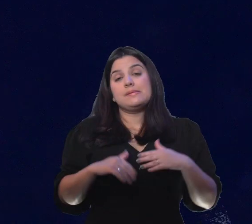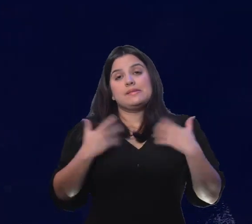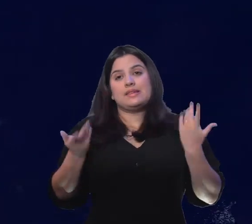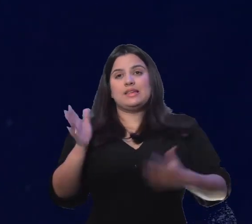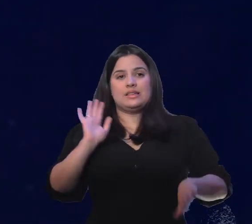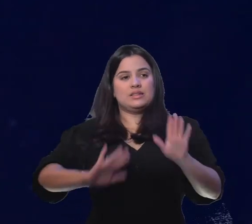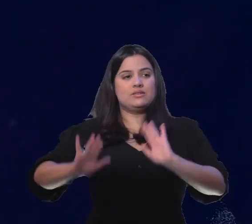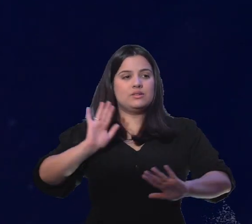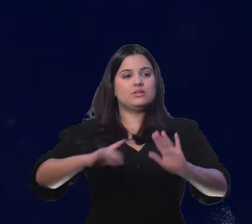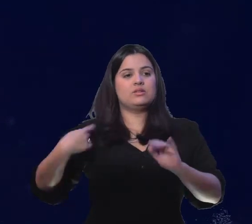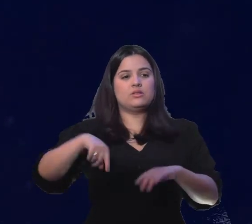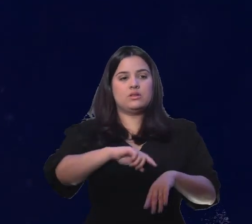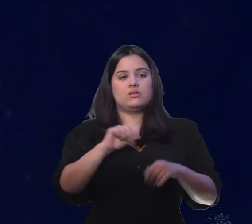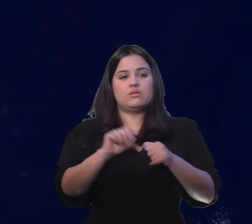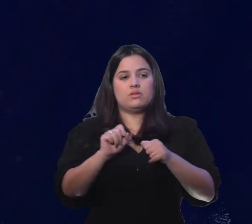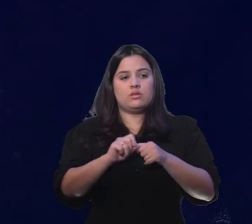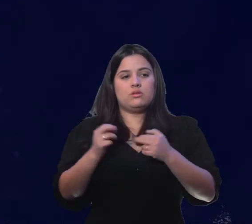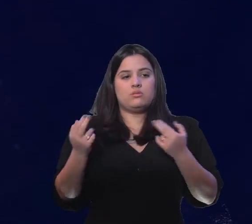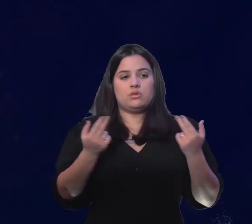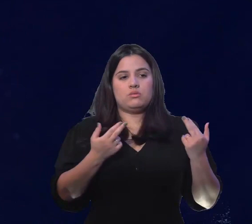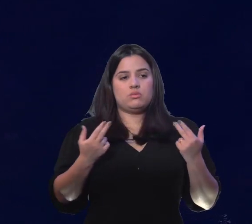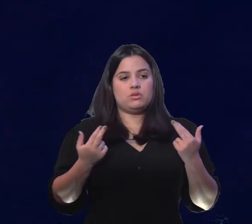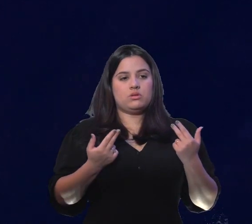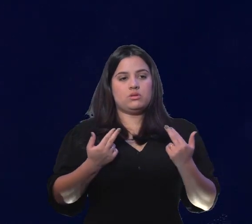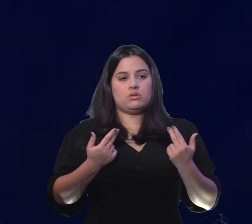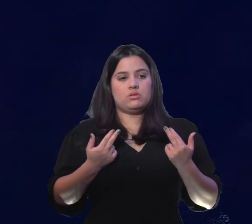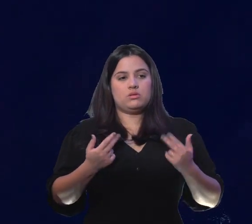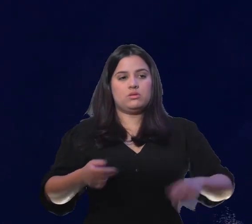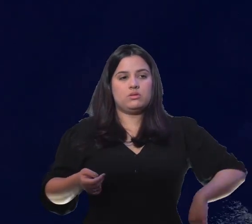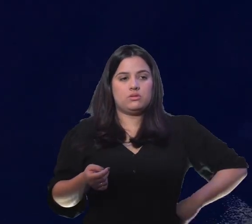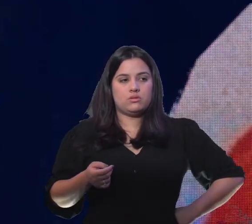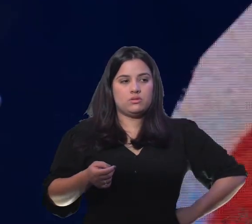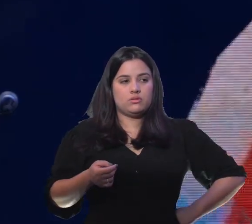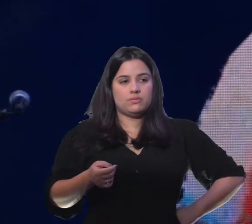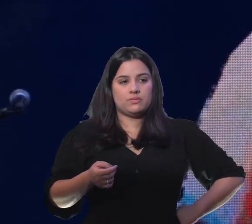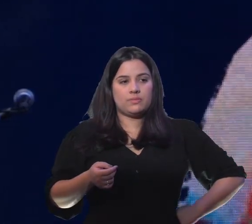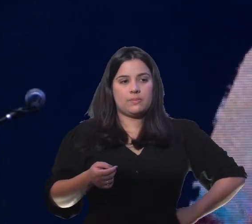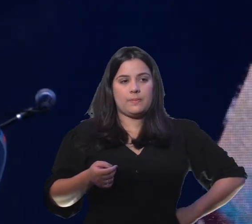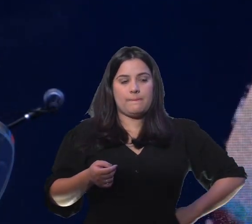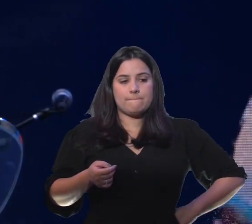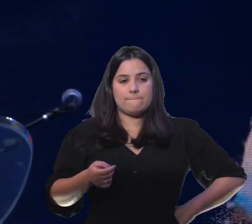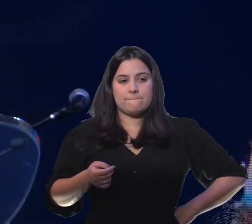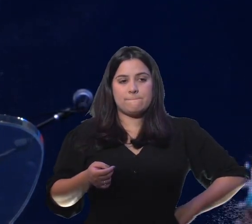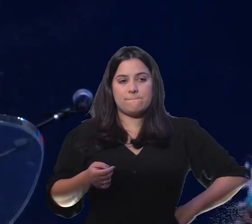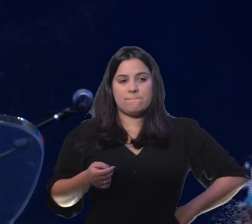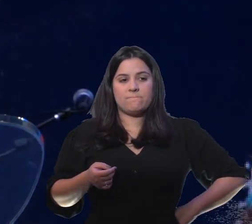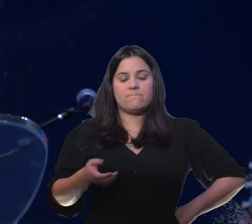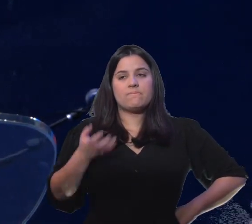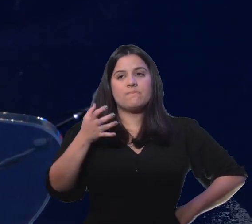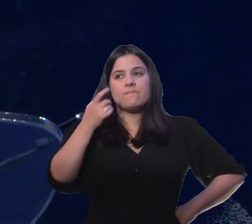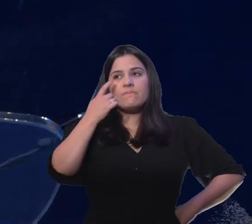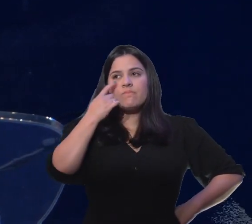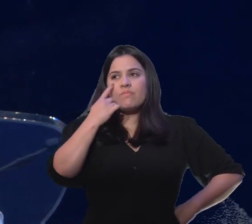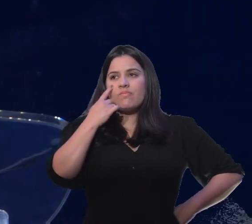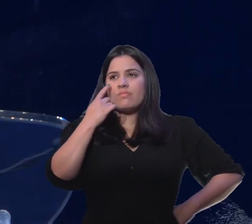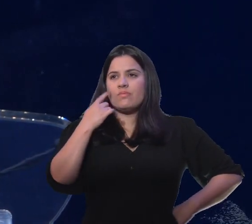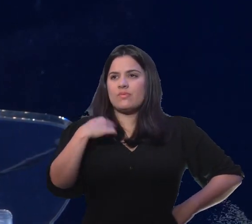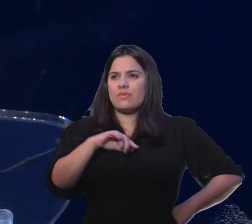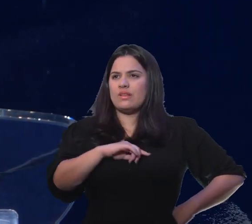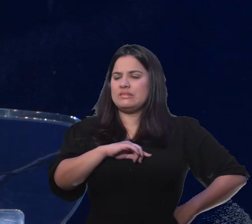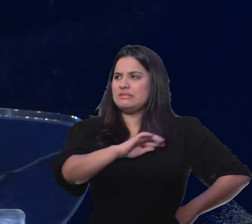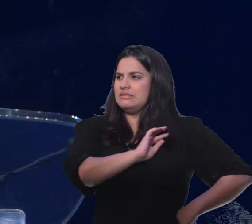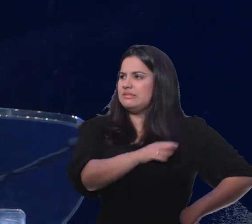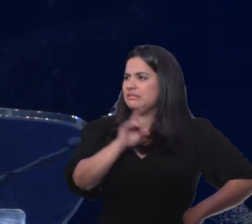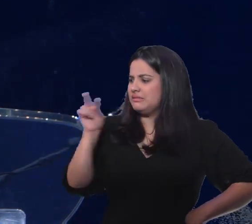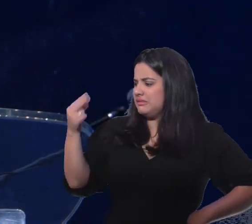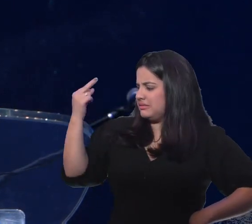nós fazemos a mesma coisa. E eu não quero que Deus olhe para nós e Ele veja no nosso coração, veja em nós um povo